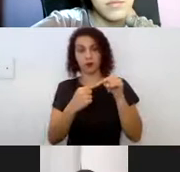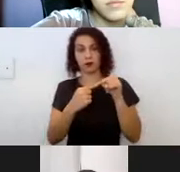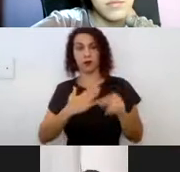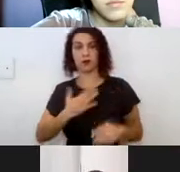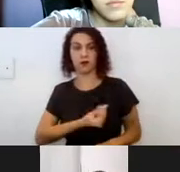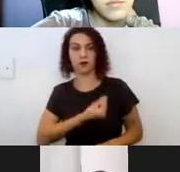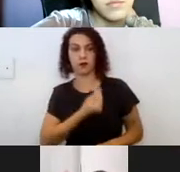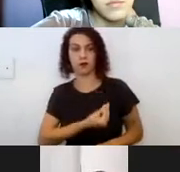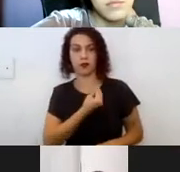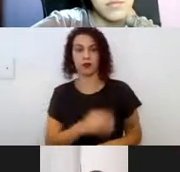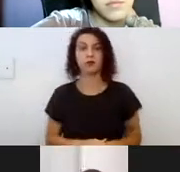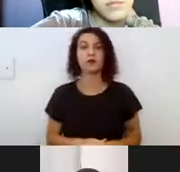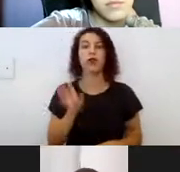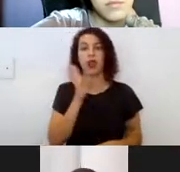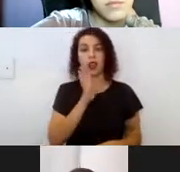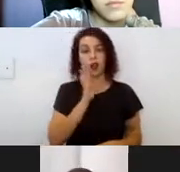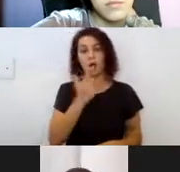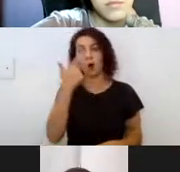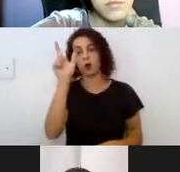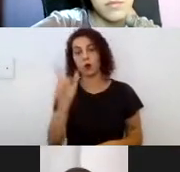e é legal que mais